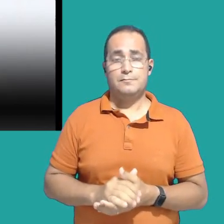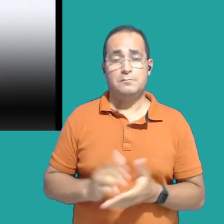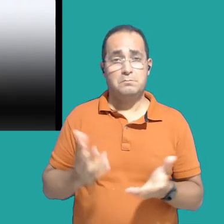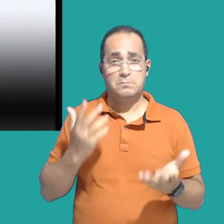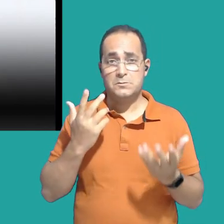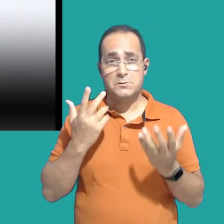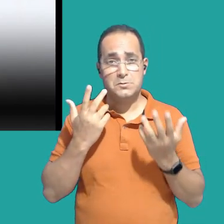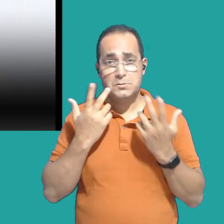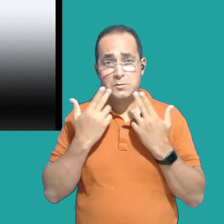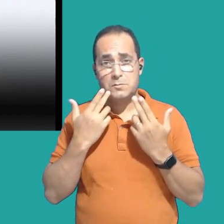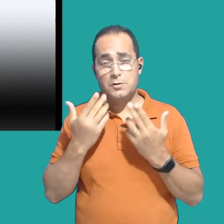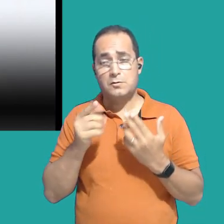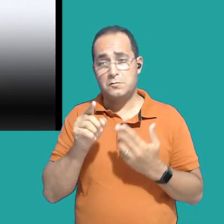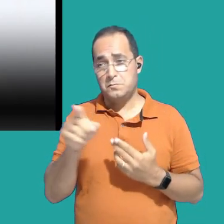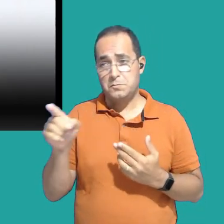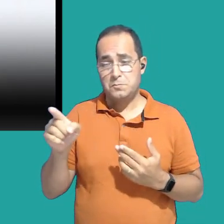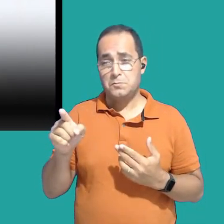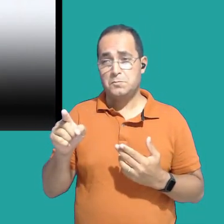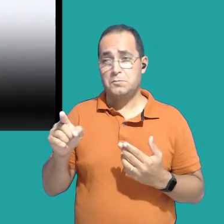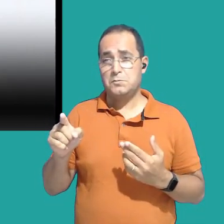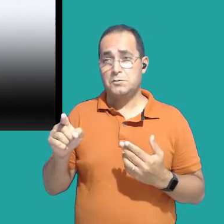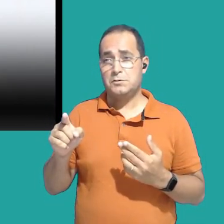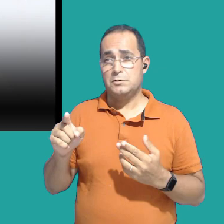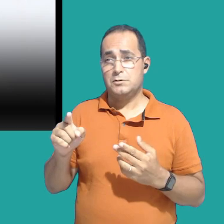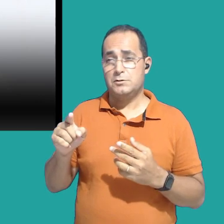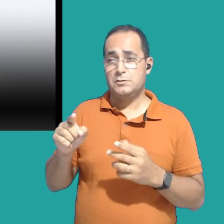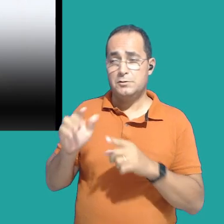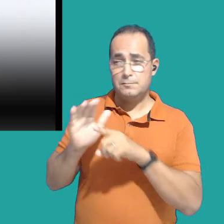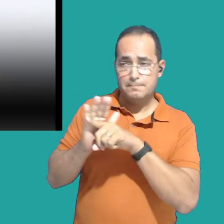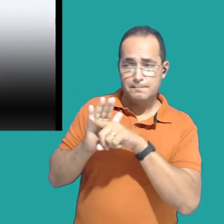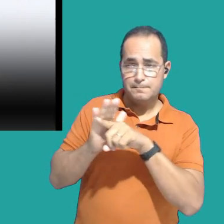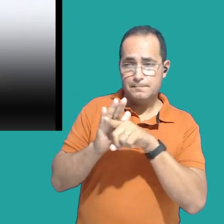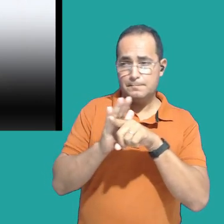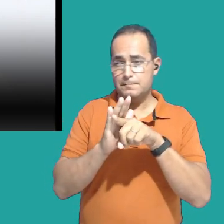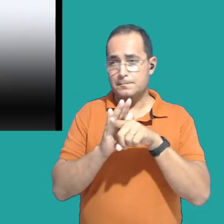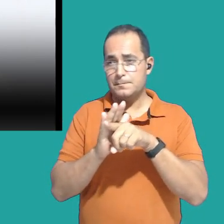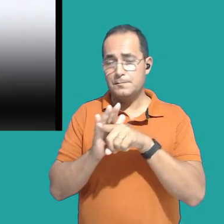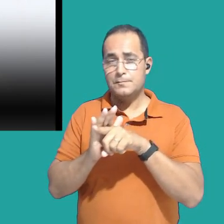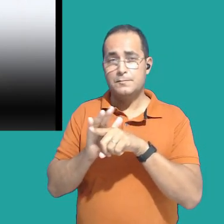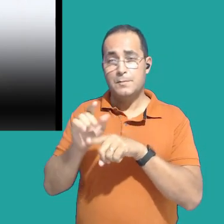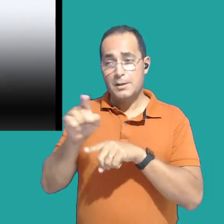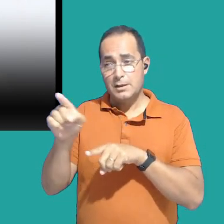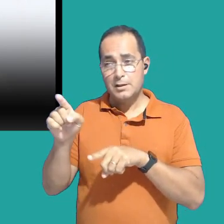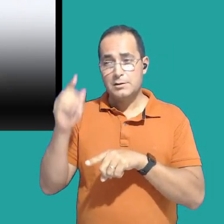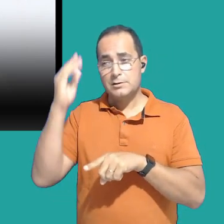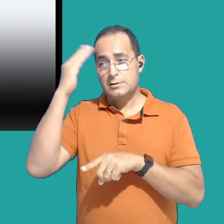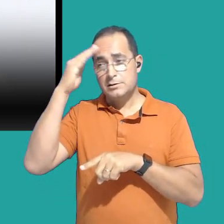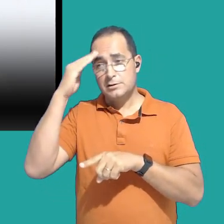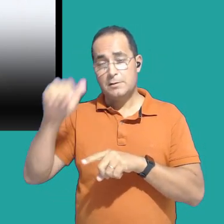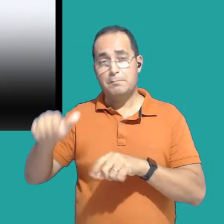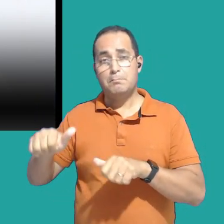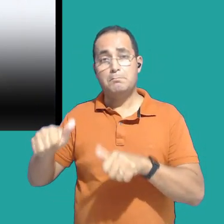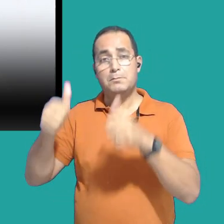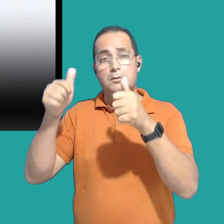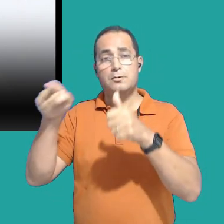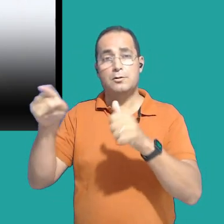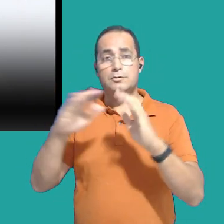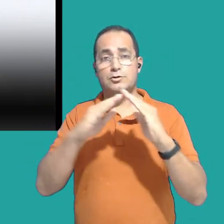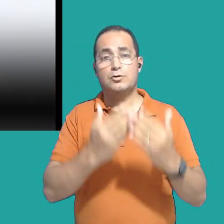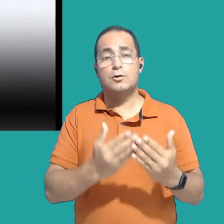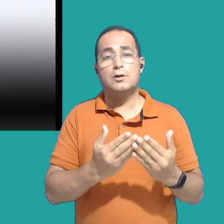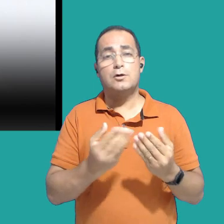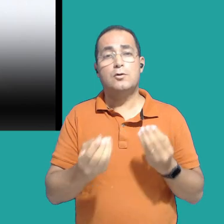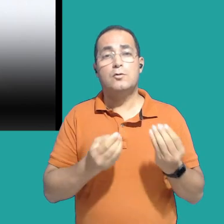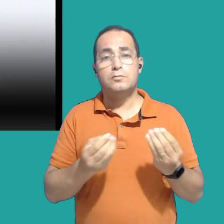assim, é normal você fazer esse processo de sondagem para que o estudante ele consiga entender melhor